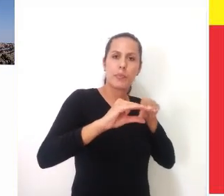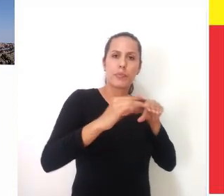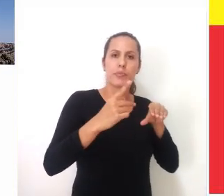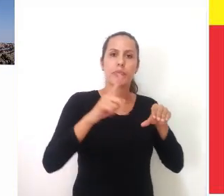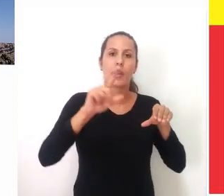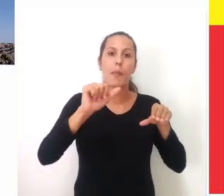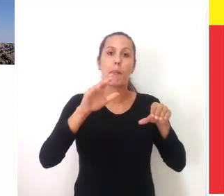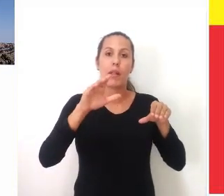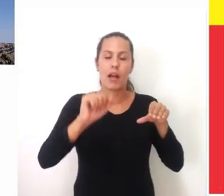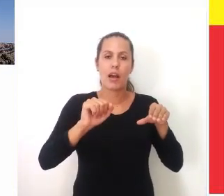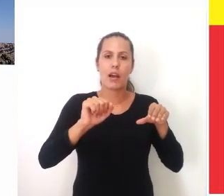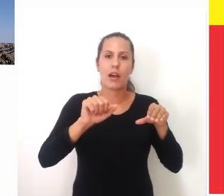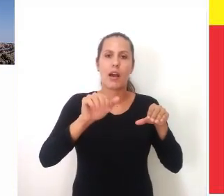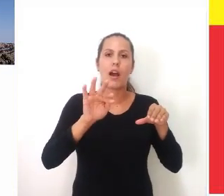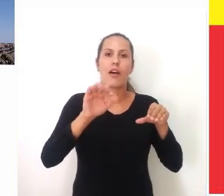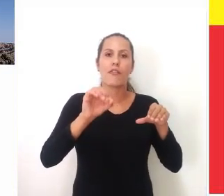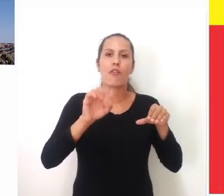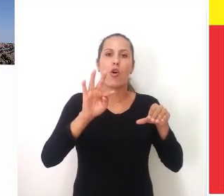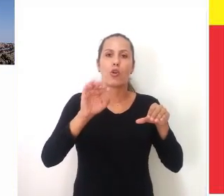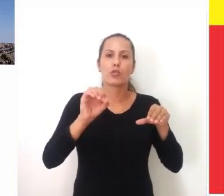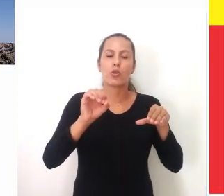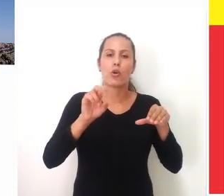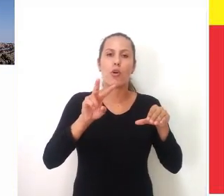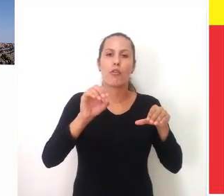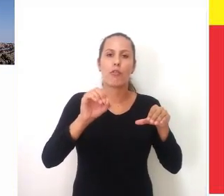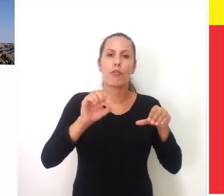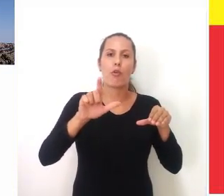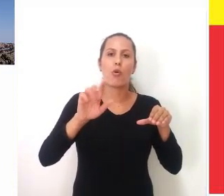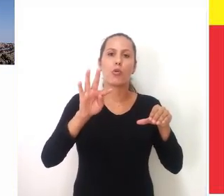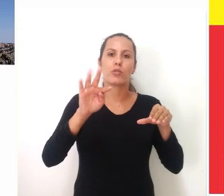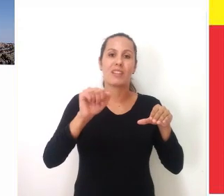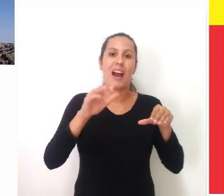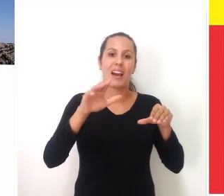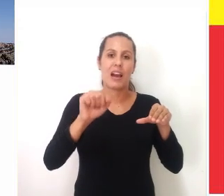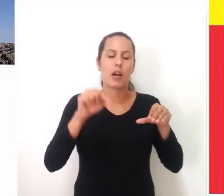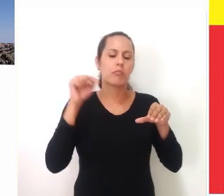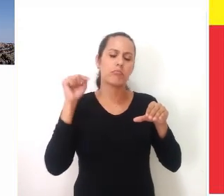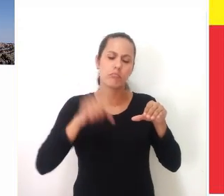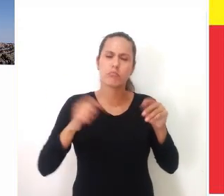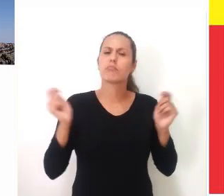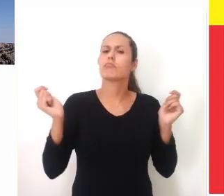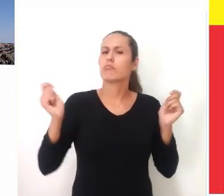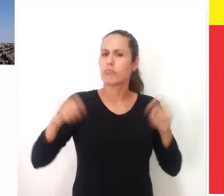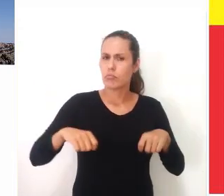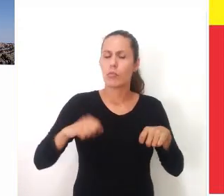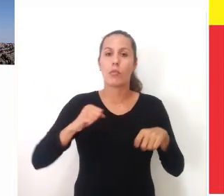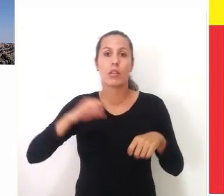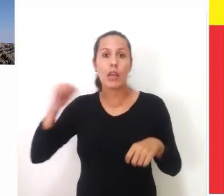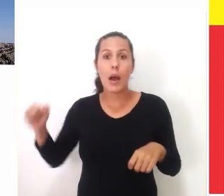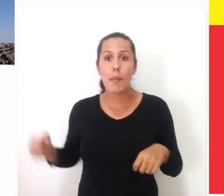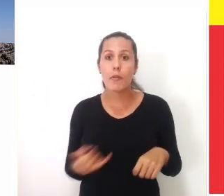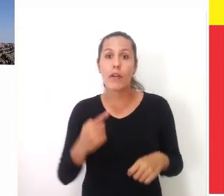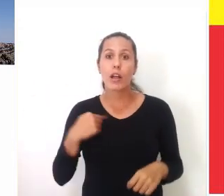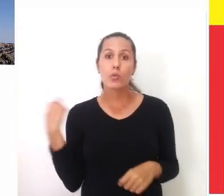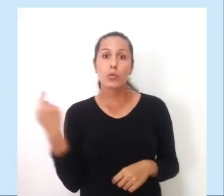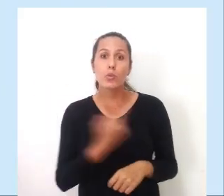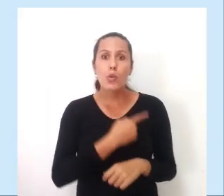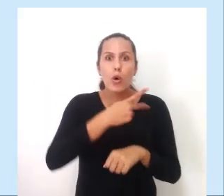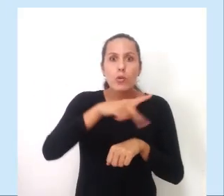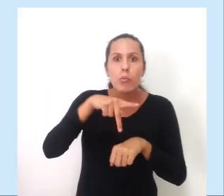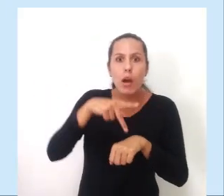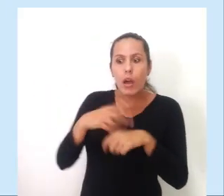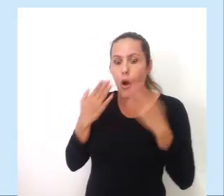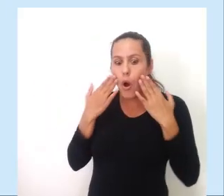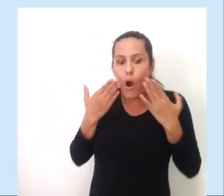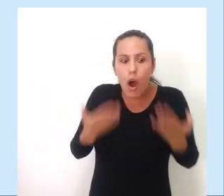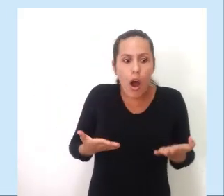fotovoltaicas, ok? É uma energia que também pode ser aproveitada no nosso país. Olha